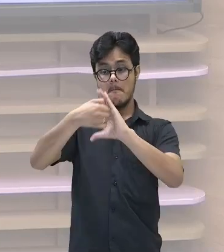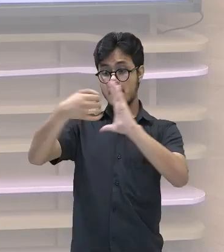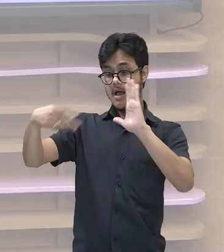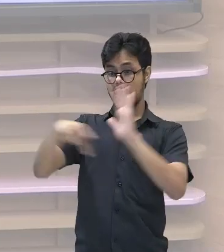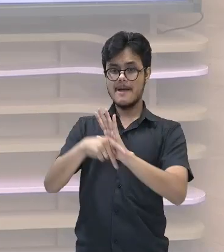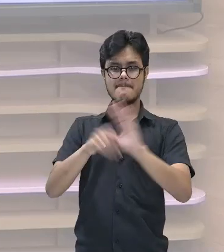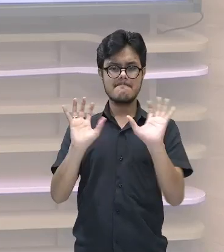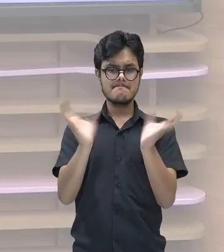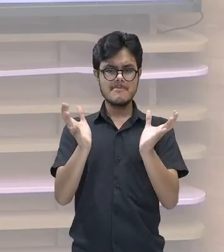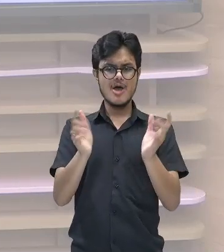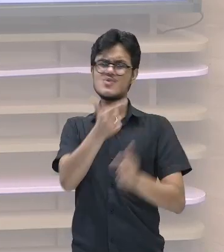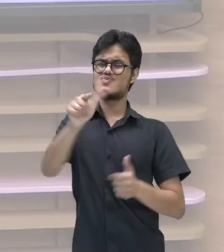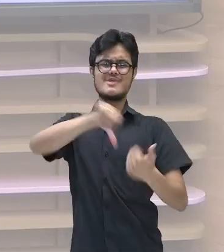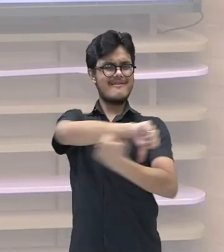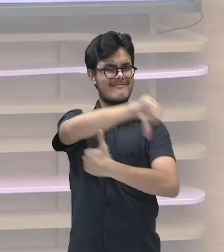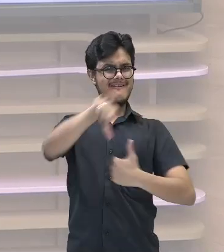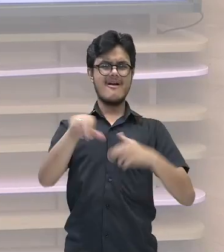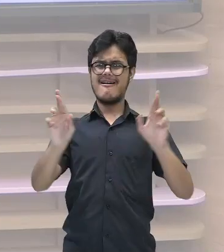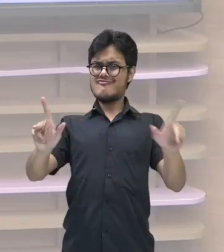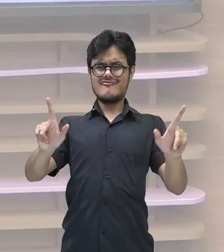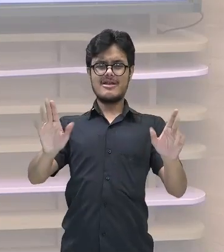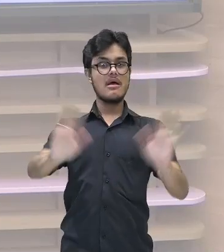não varia, né?